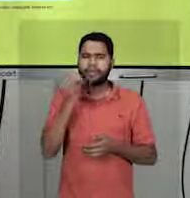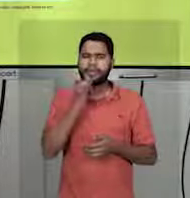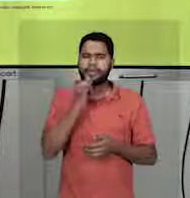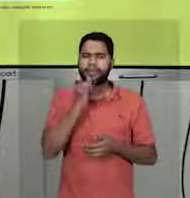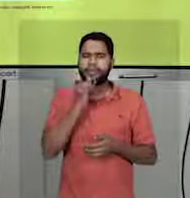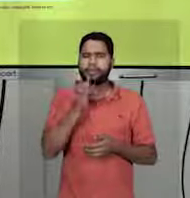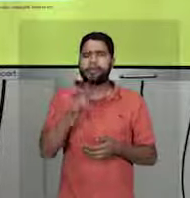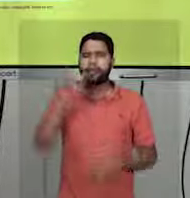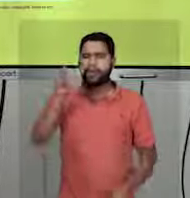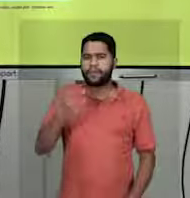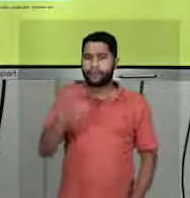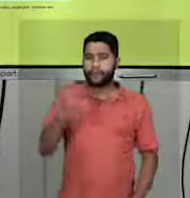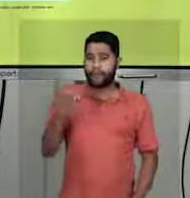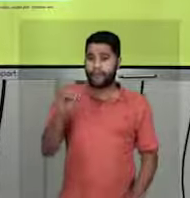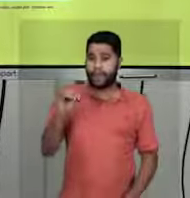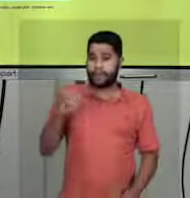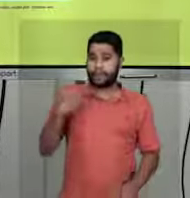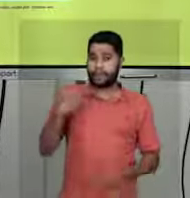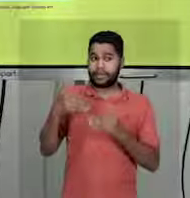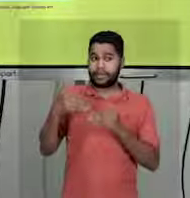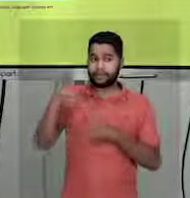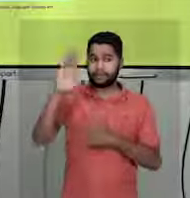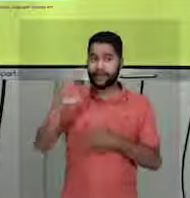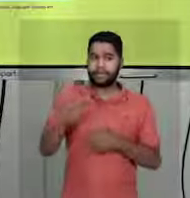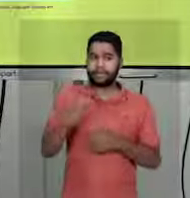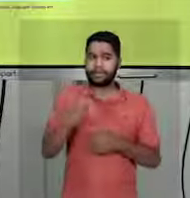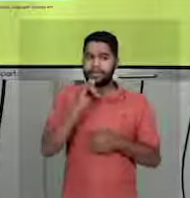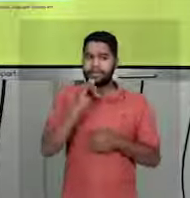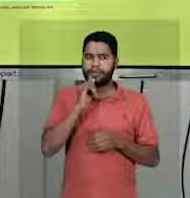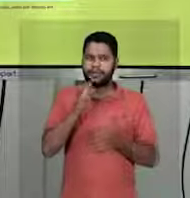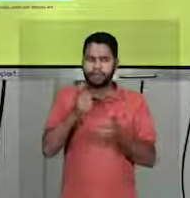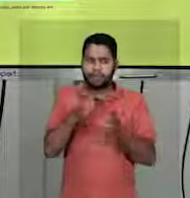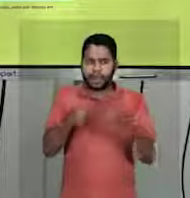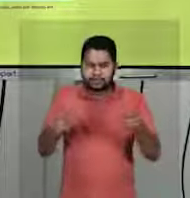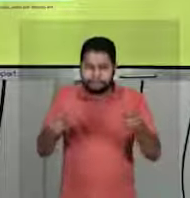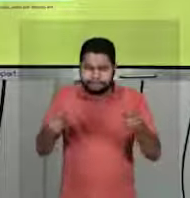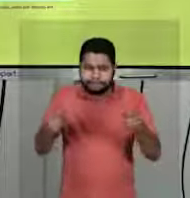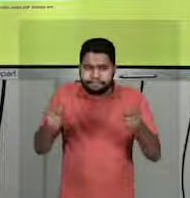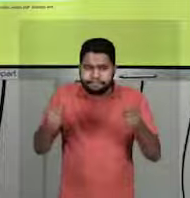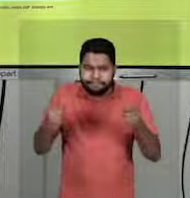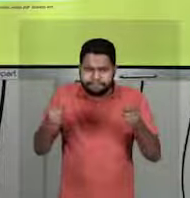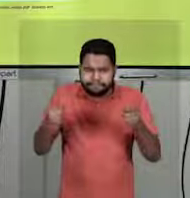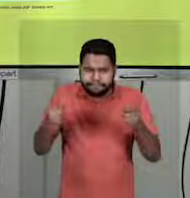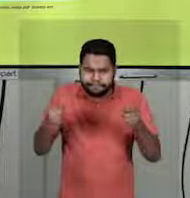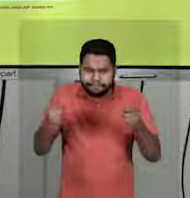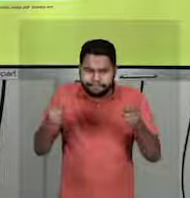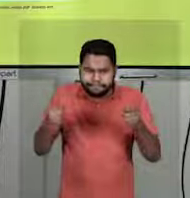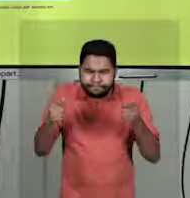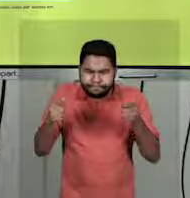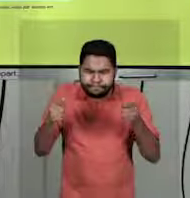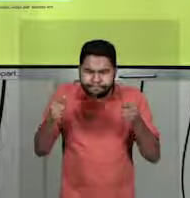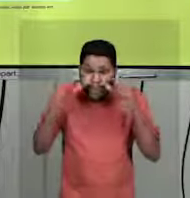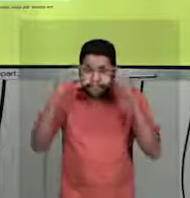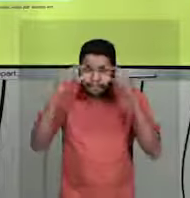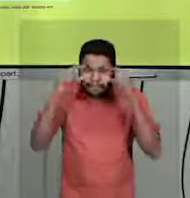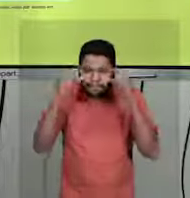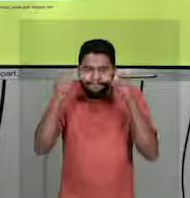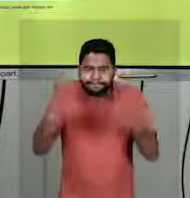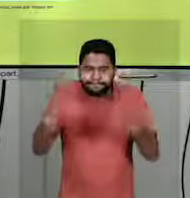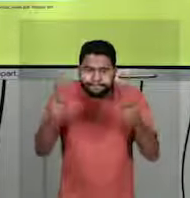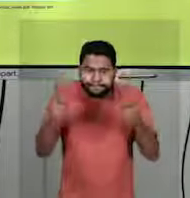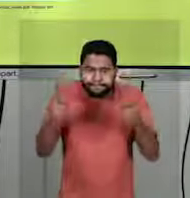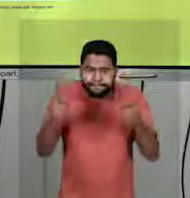pessoa com mais de 40 anos, vai enxergar assim de pertinho, ela não faz assim com os olhos, fechando? Para